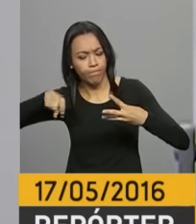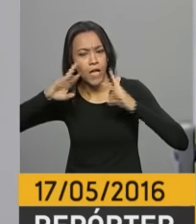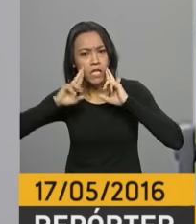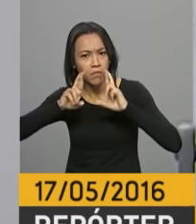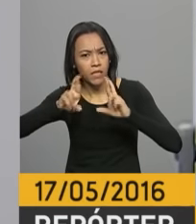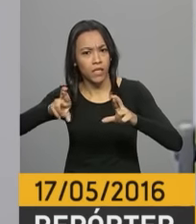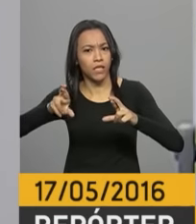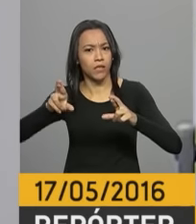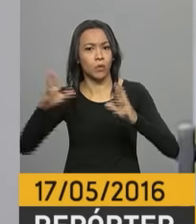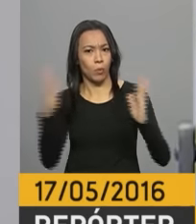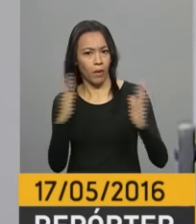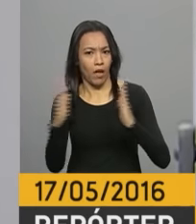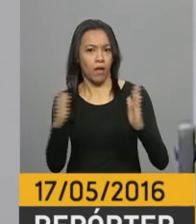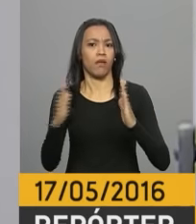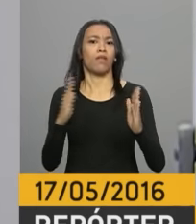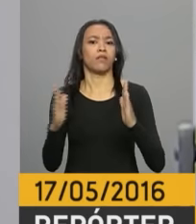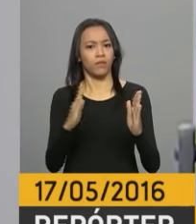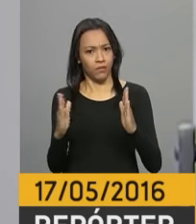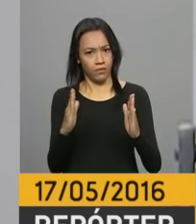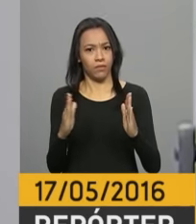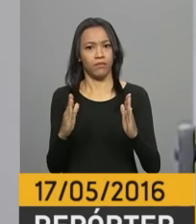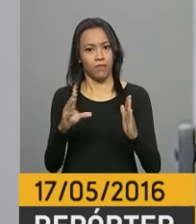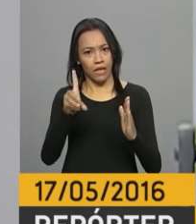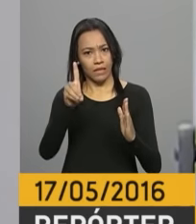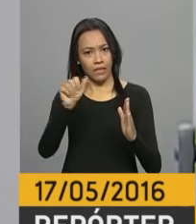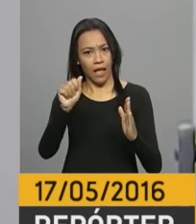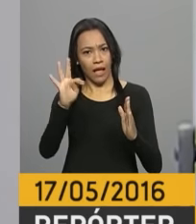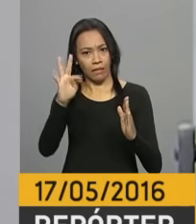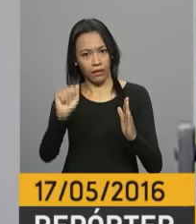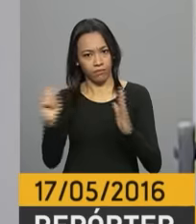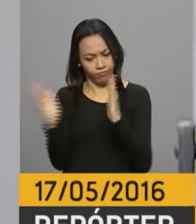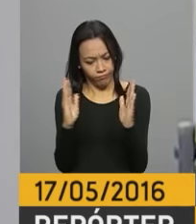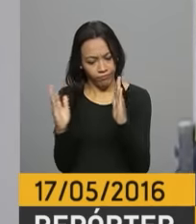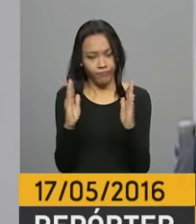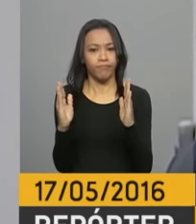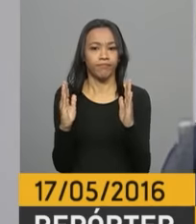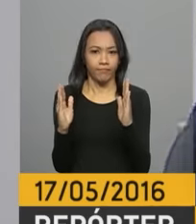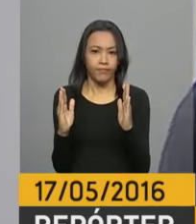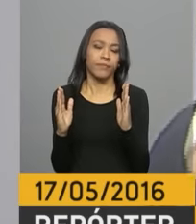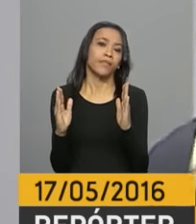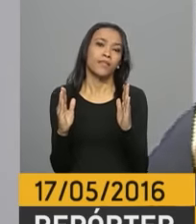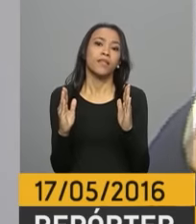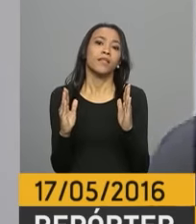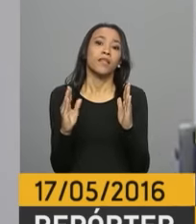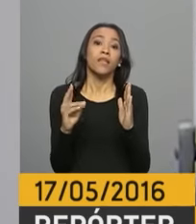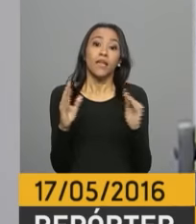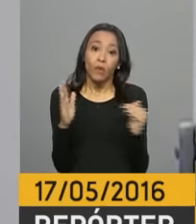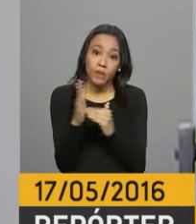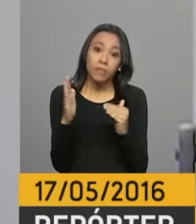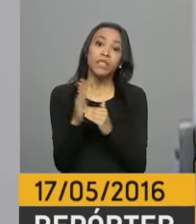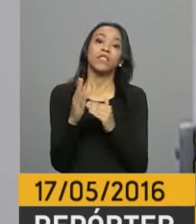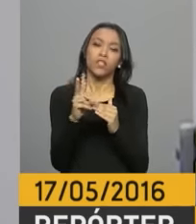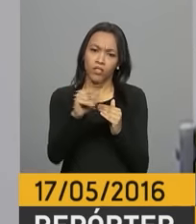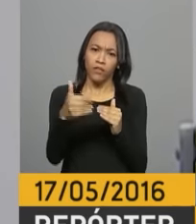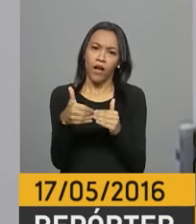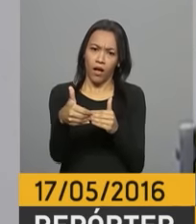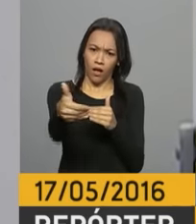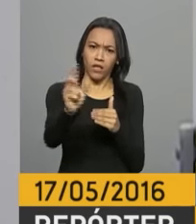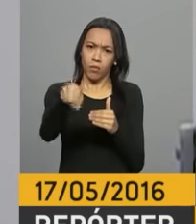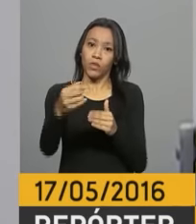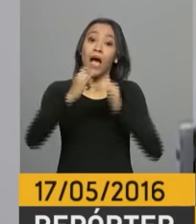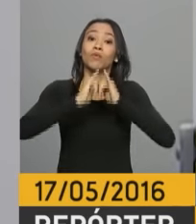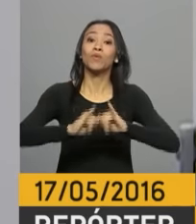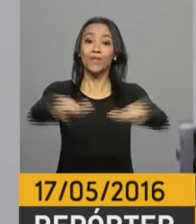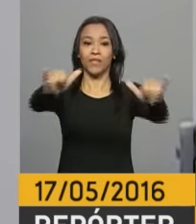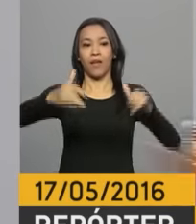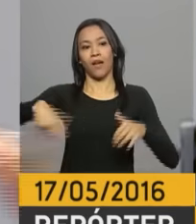prazos necessários. E vamos, na sexta-feira e nas datas limites seguintes, estaremos anunciando